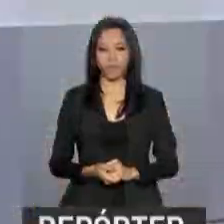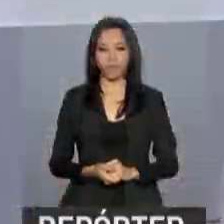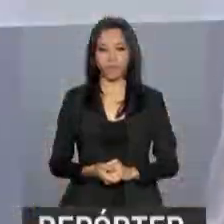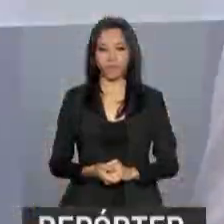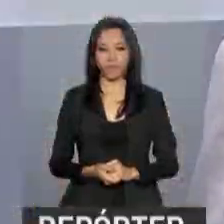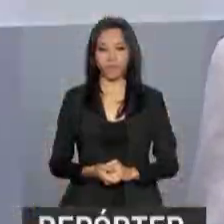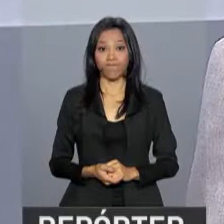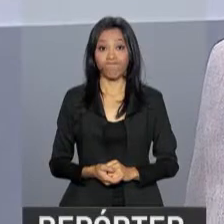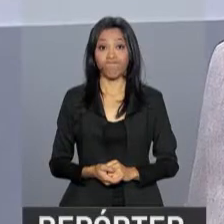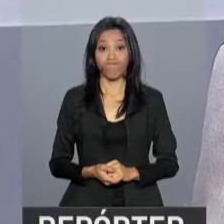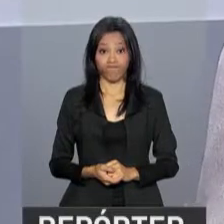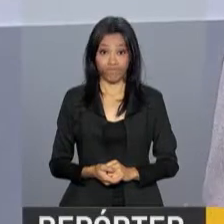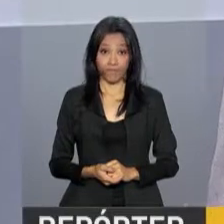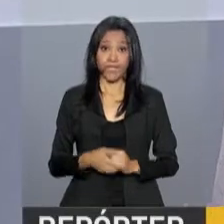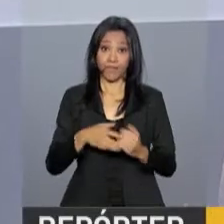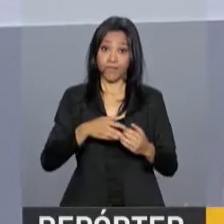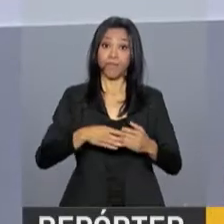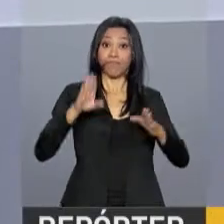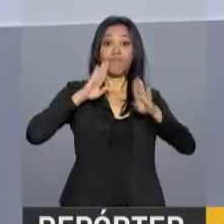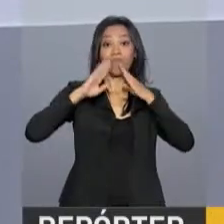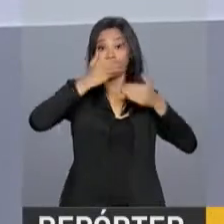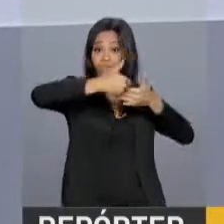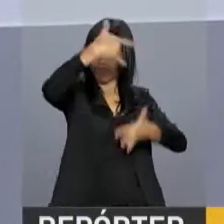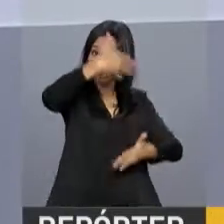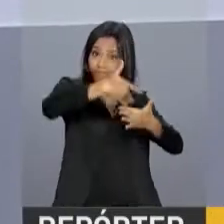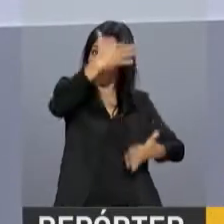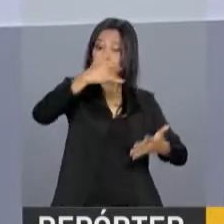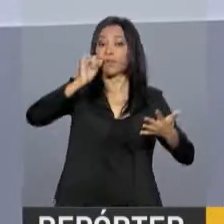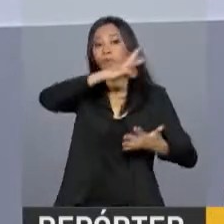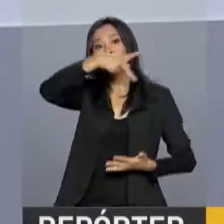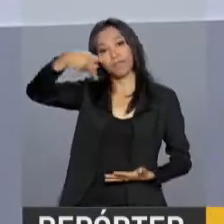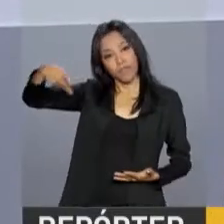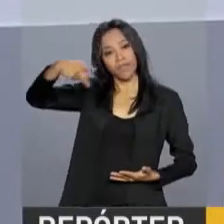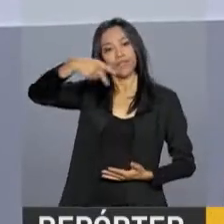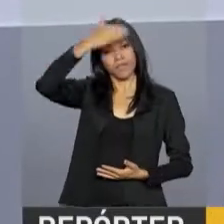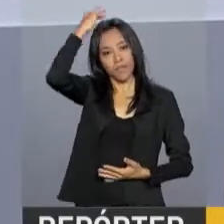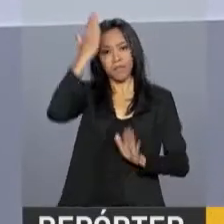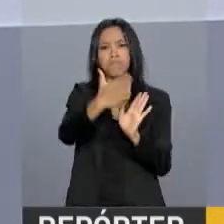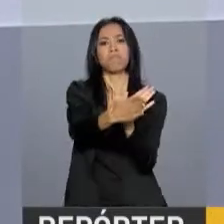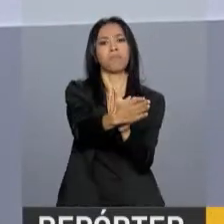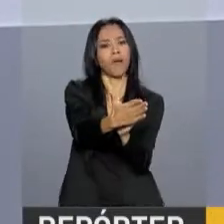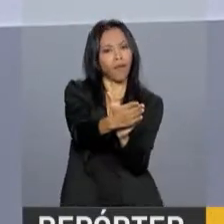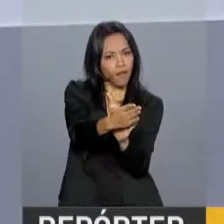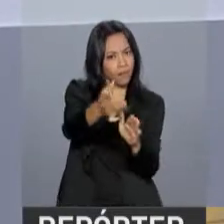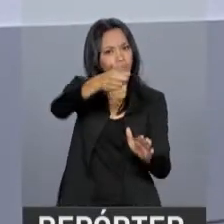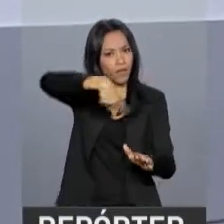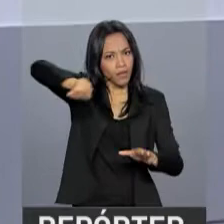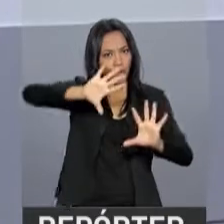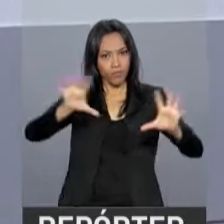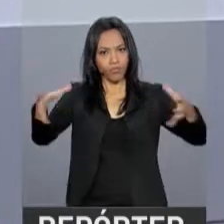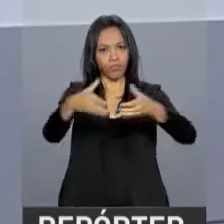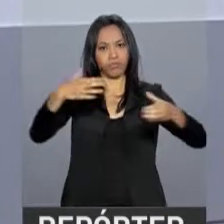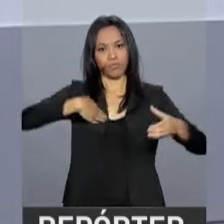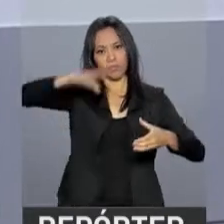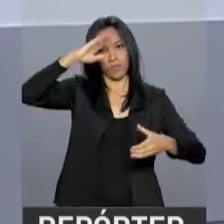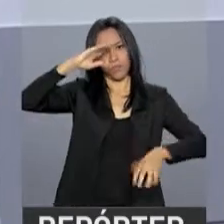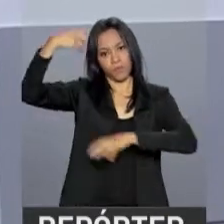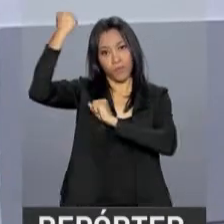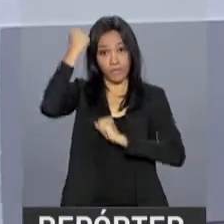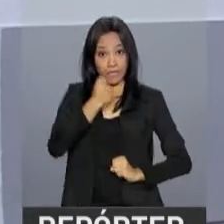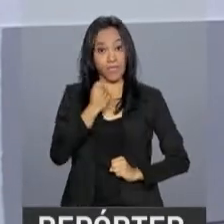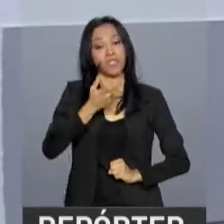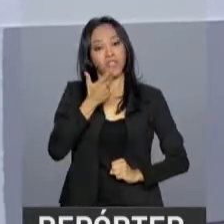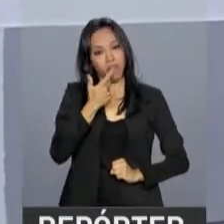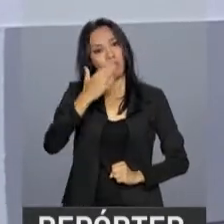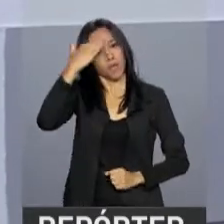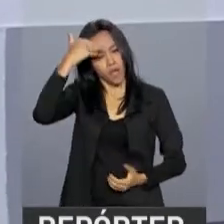e pelas redes sociais o presidente temer parabenizou os integrantes do exército e reafirmou a confiança